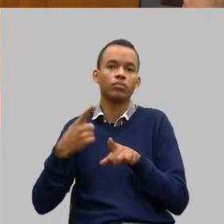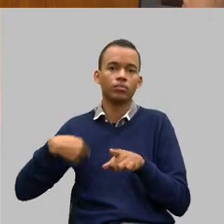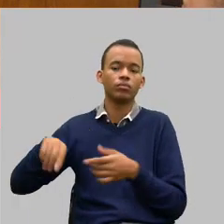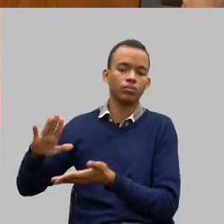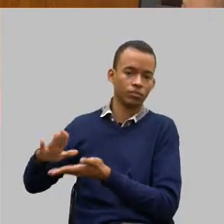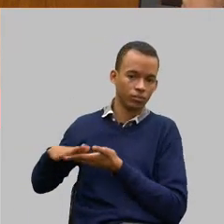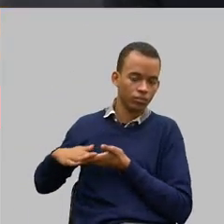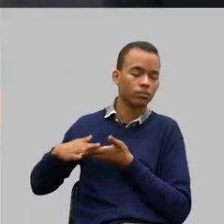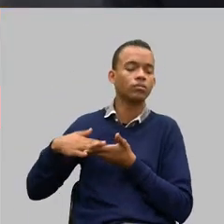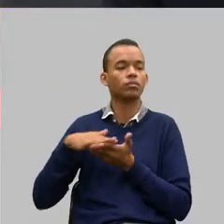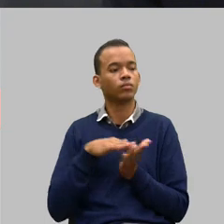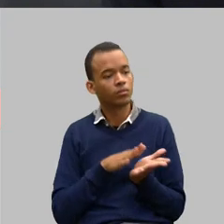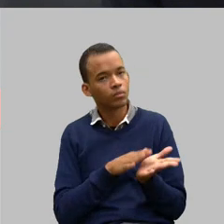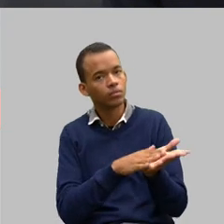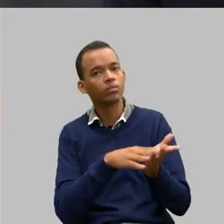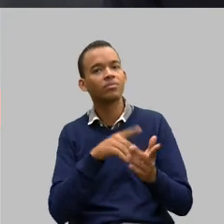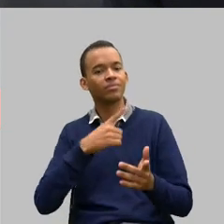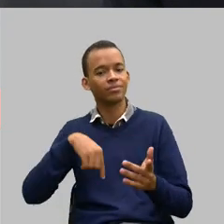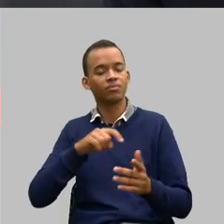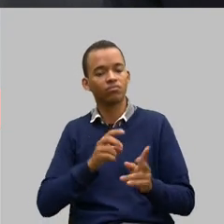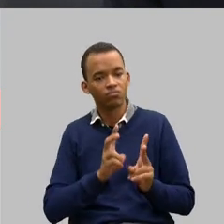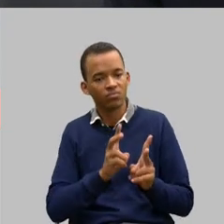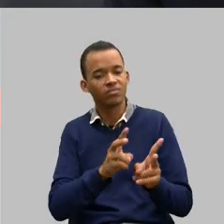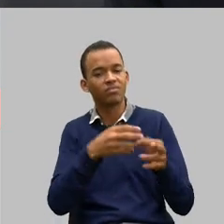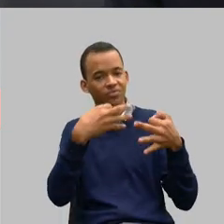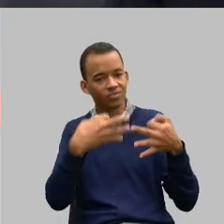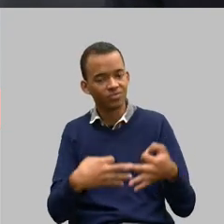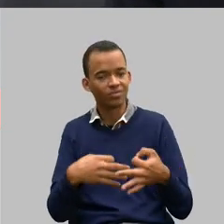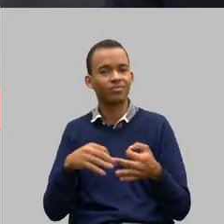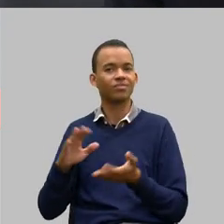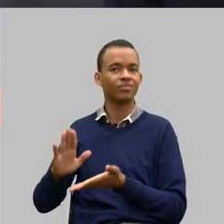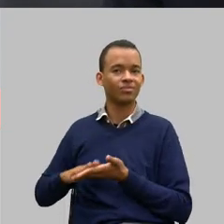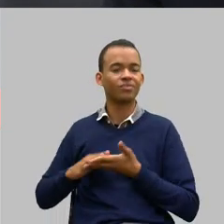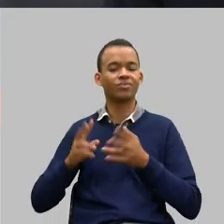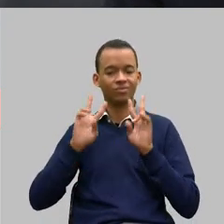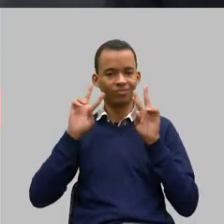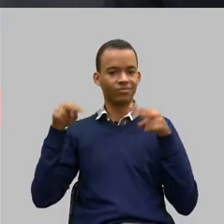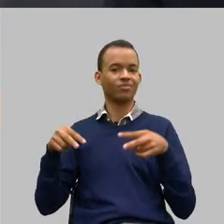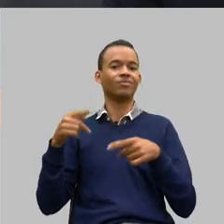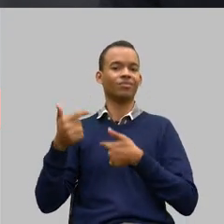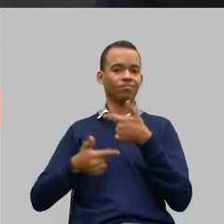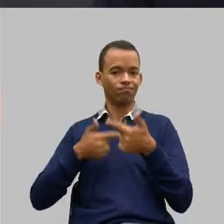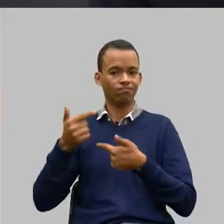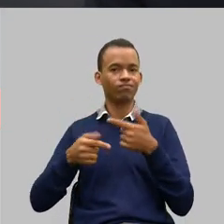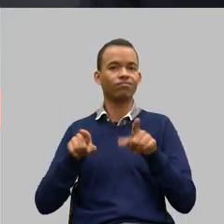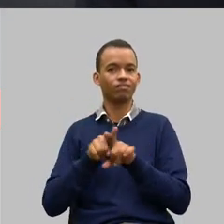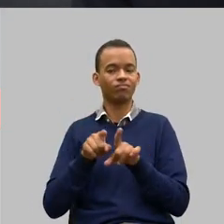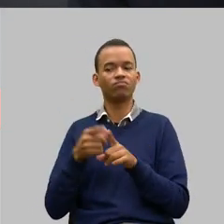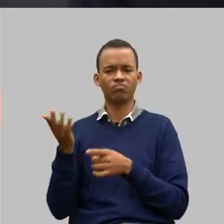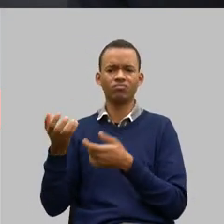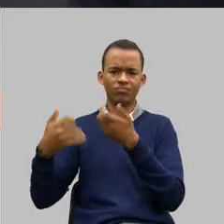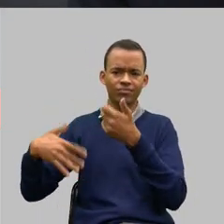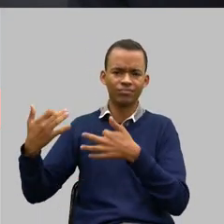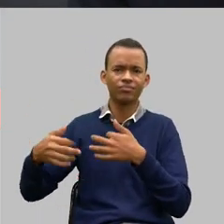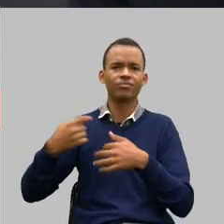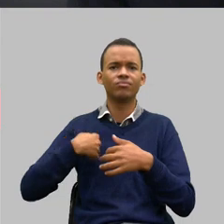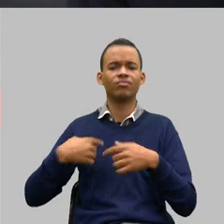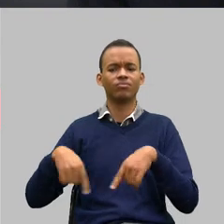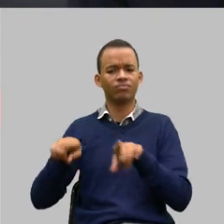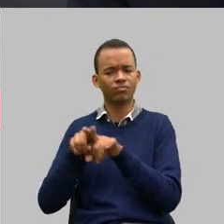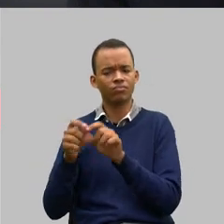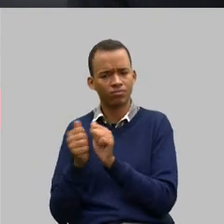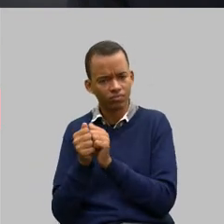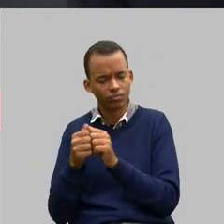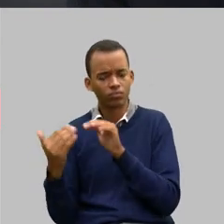um elogio de que nós estamos no caminho certo quando a gente recebe um reconhecimento o que vossa excelência fez aqui eu cororo eu corroboro